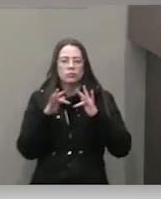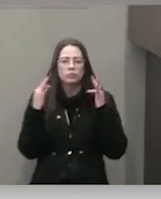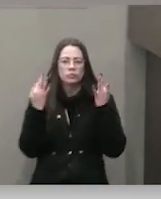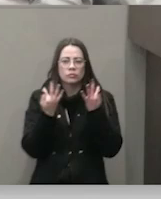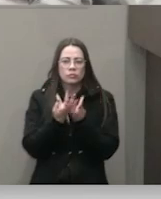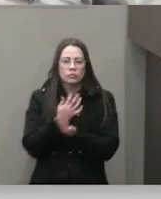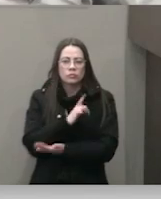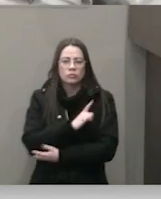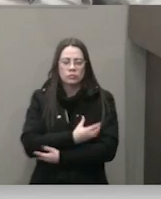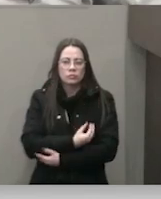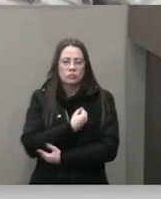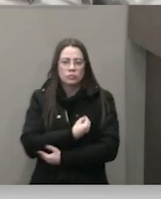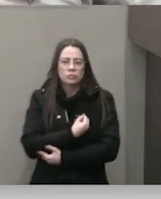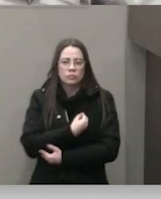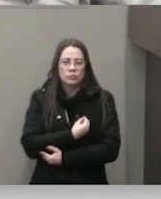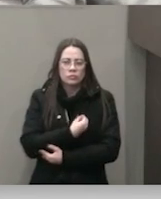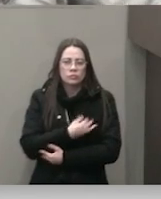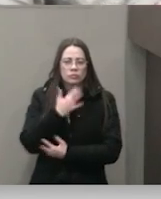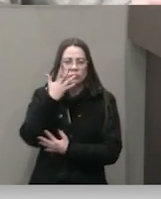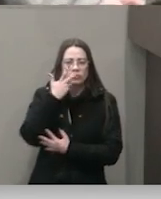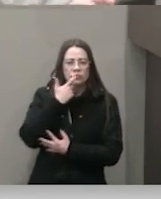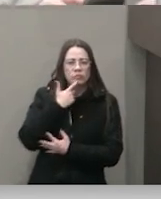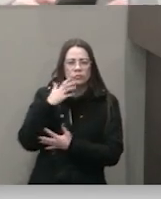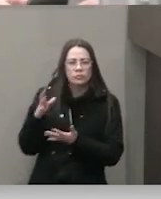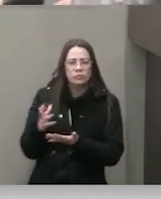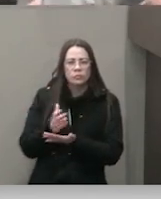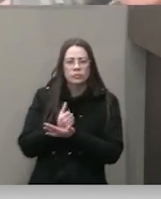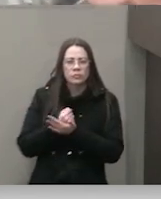tiveram essas crianças